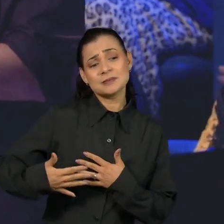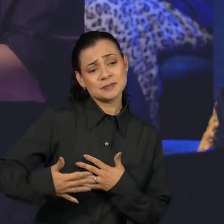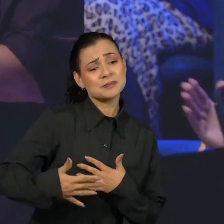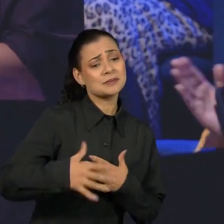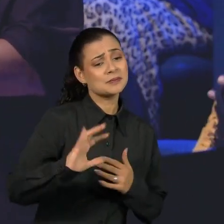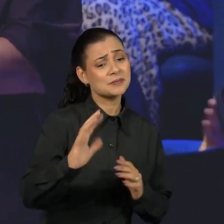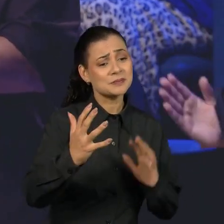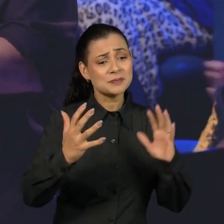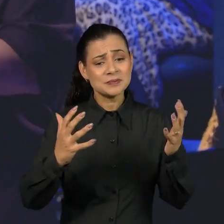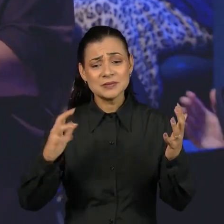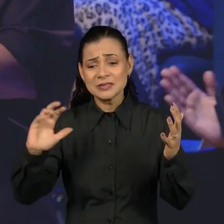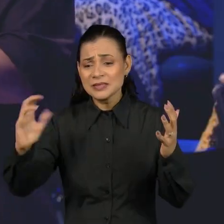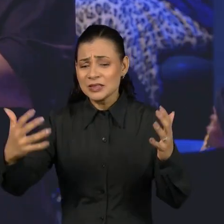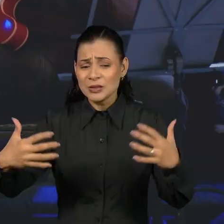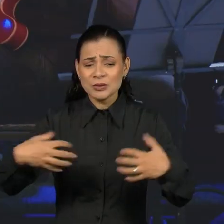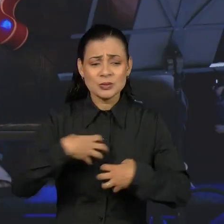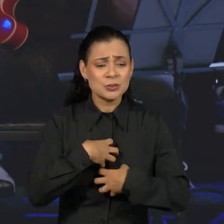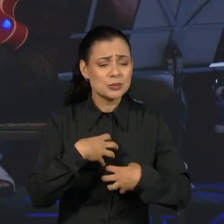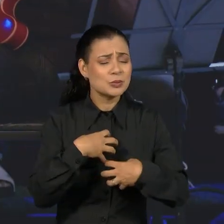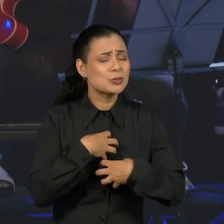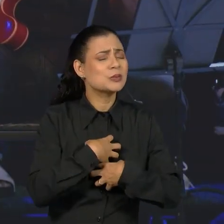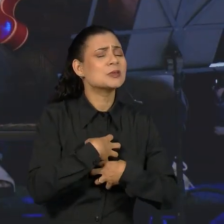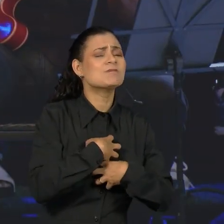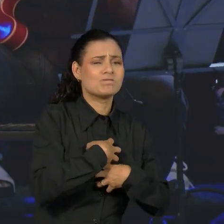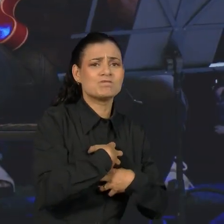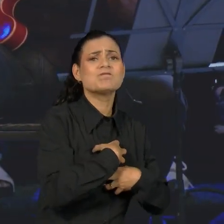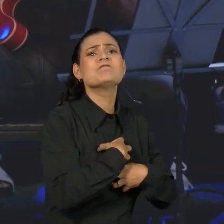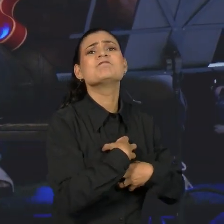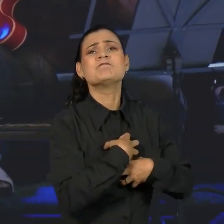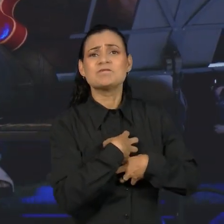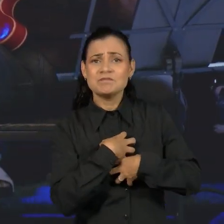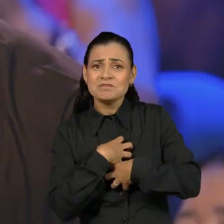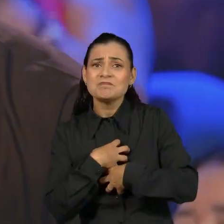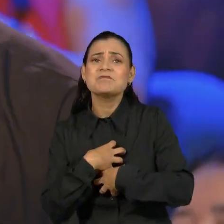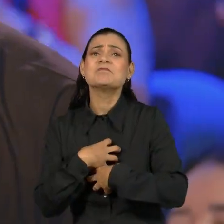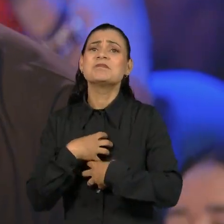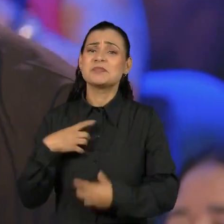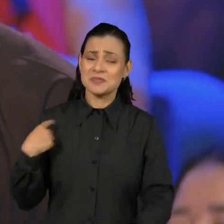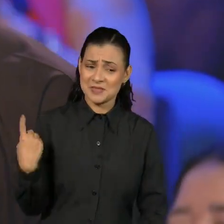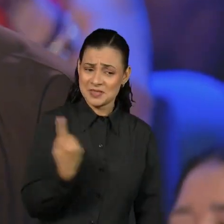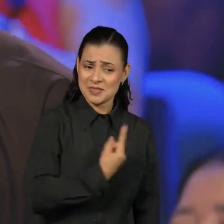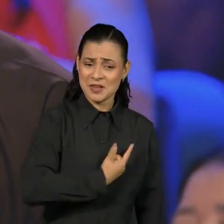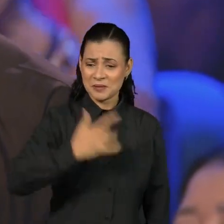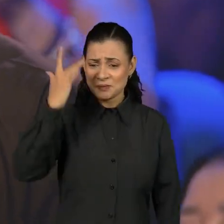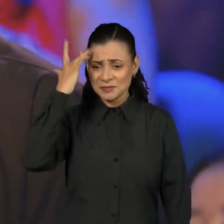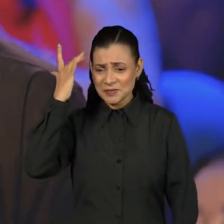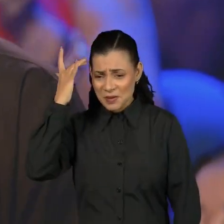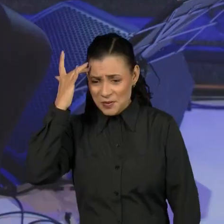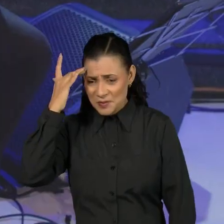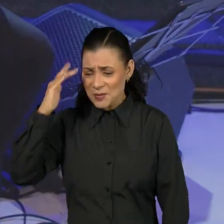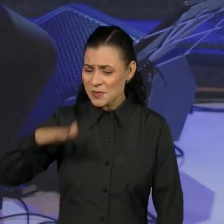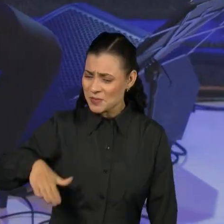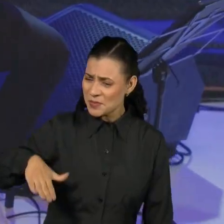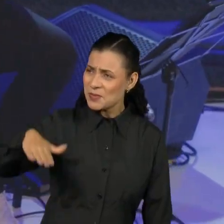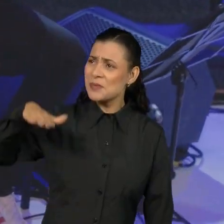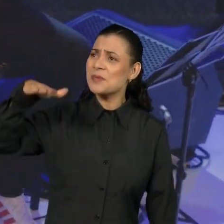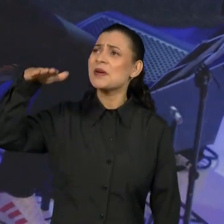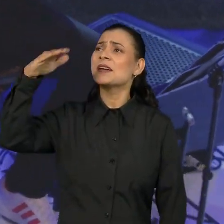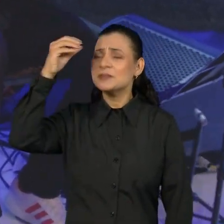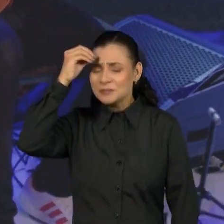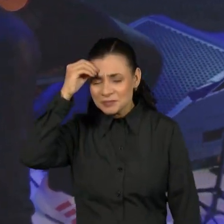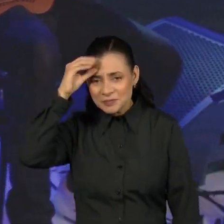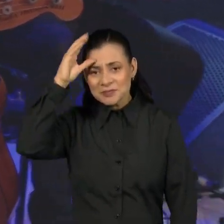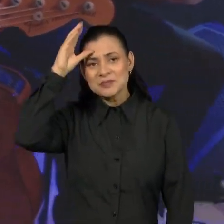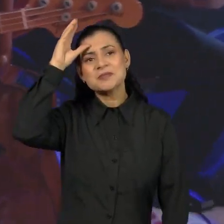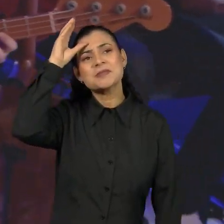Apesar dos castigos, estamos crescidos, estamos atentos,